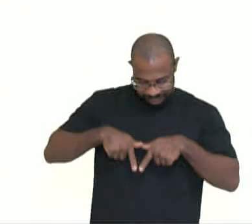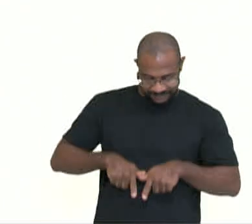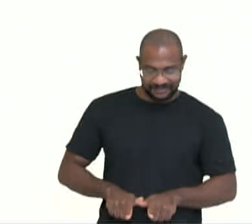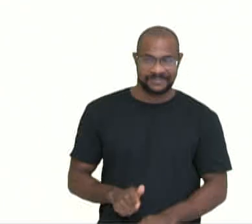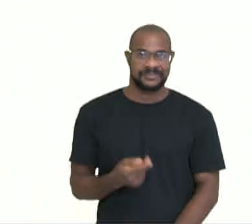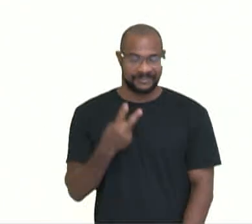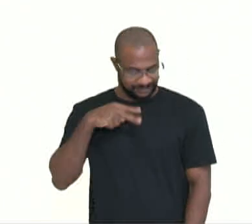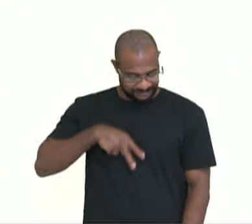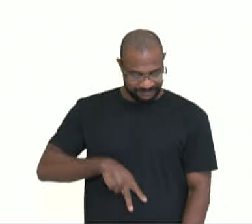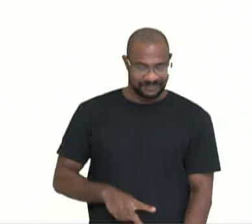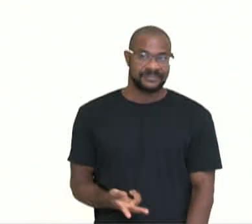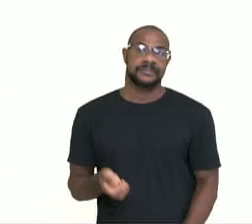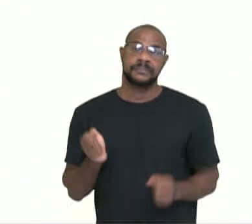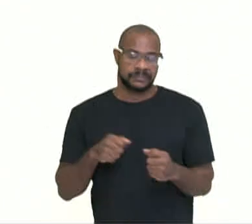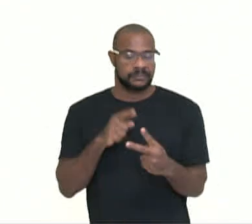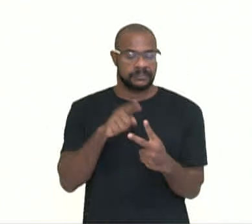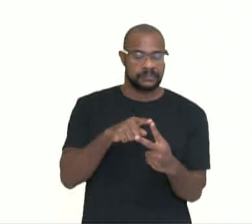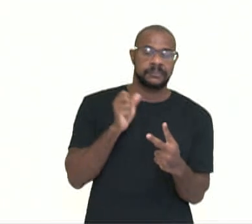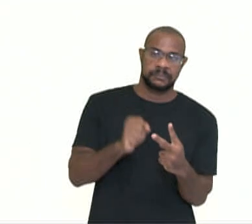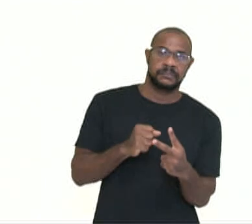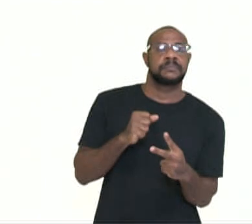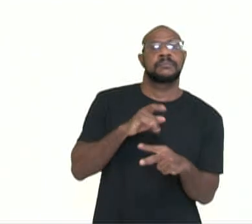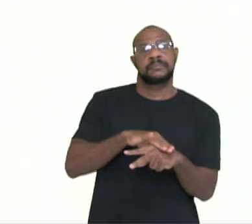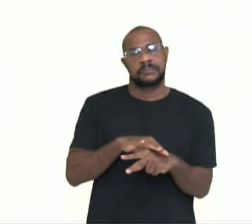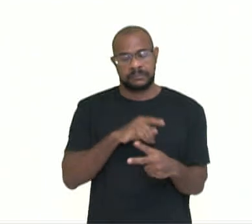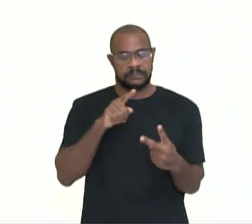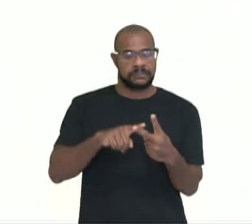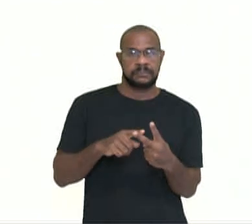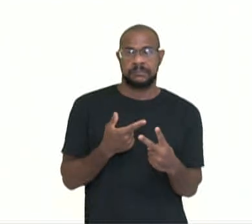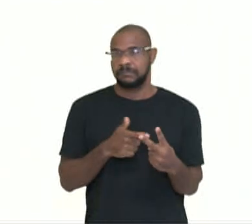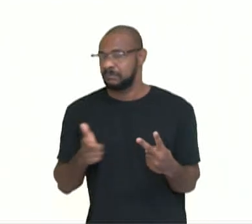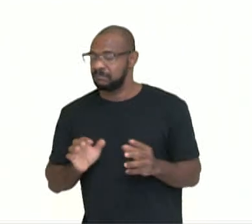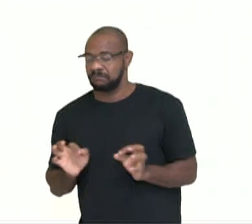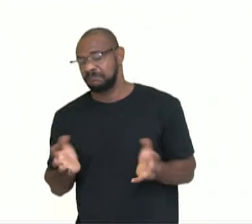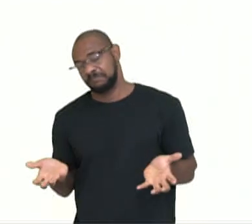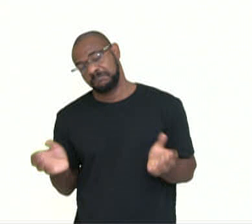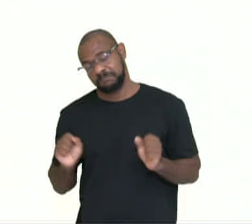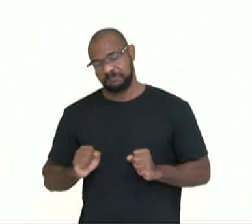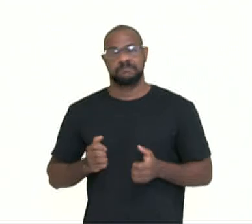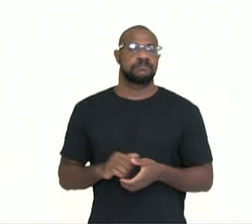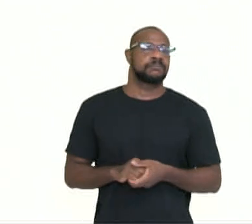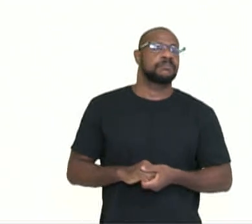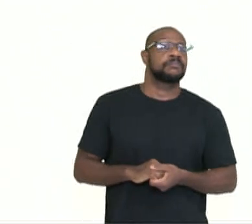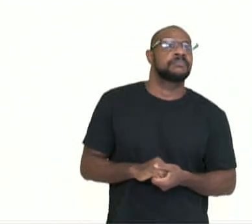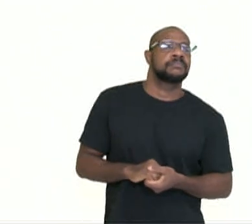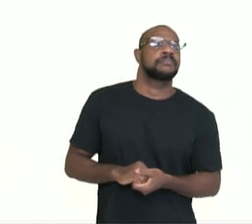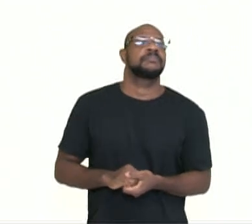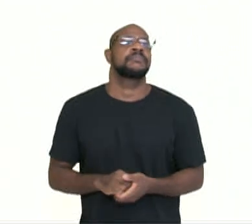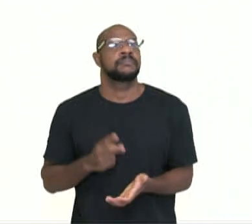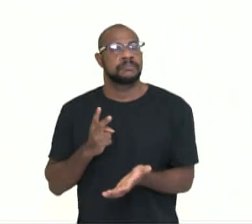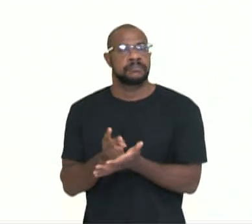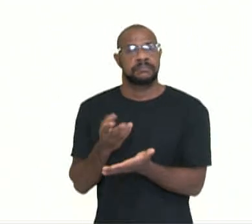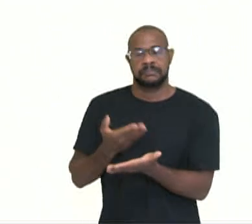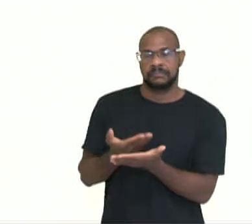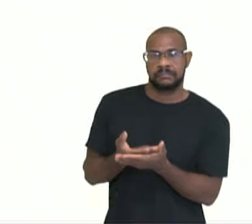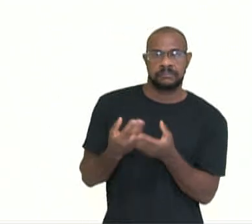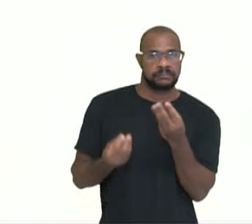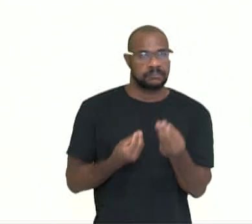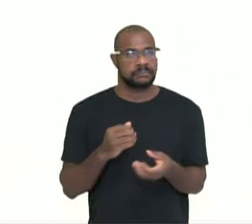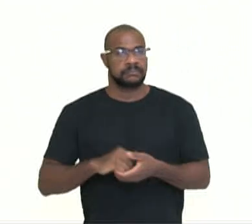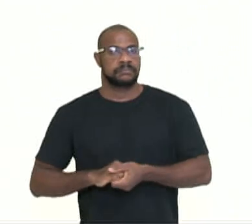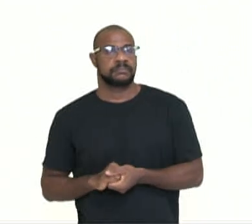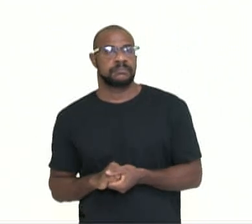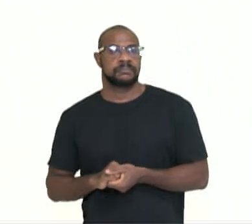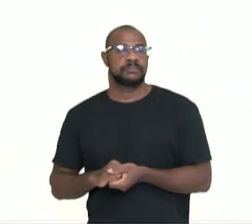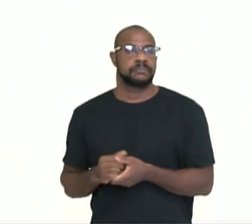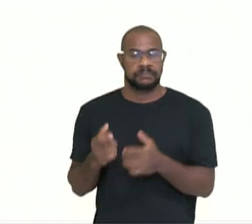uma criança apresente a doença e a outra não, né? Aí, continuaram os estudos, né? Primeiro, microcefalia